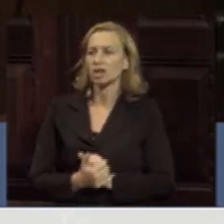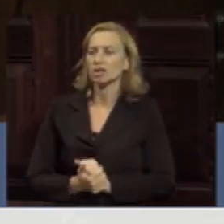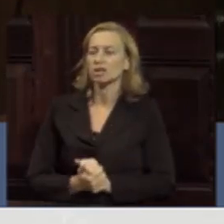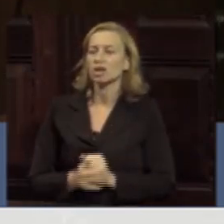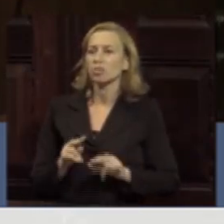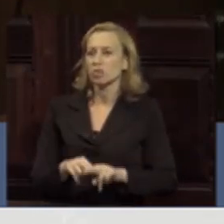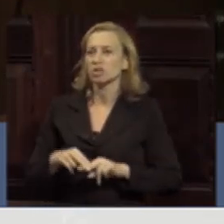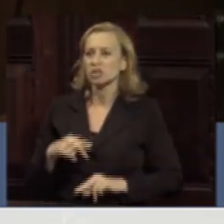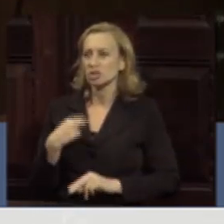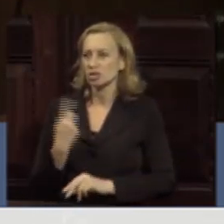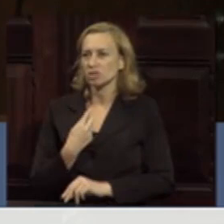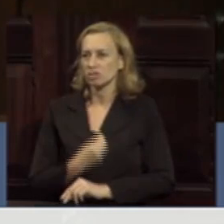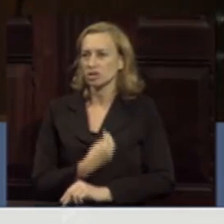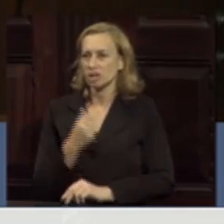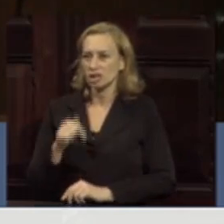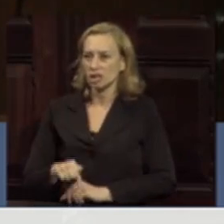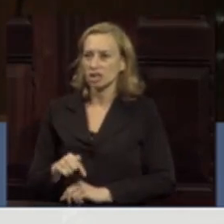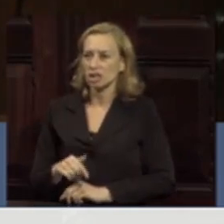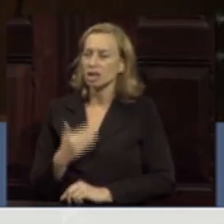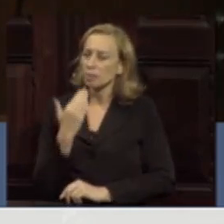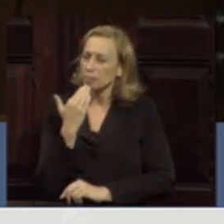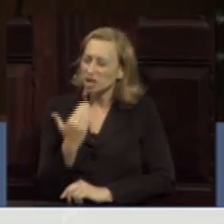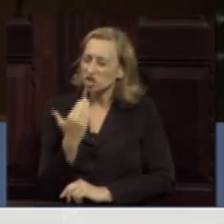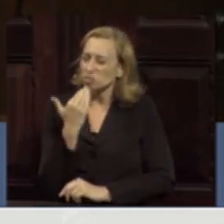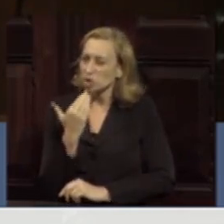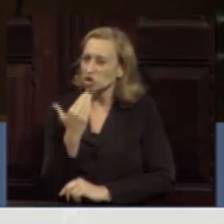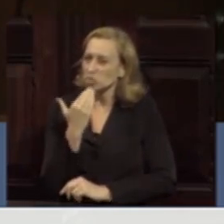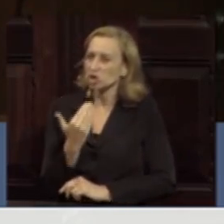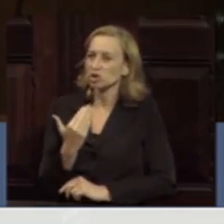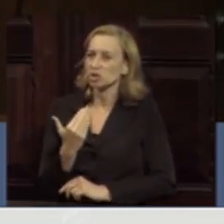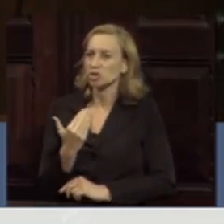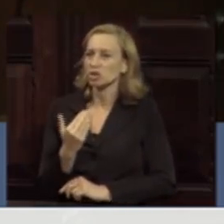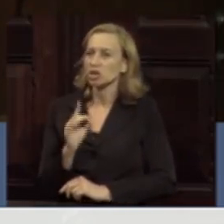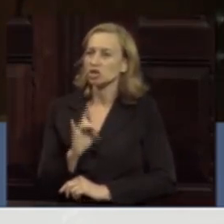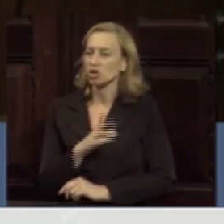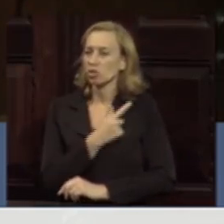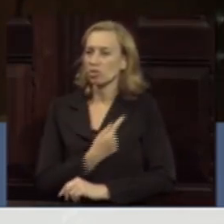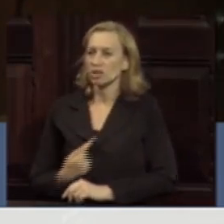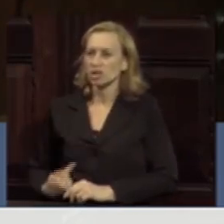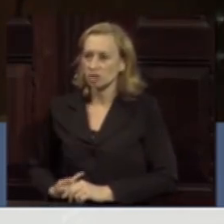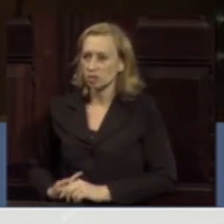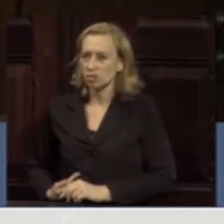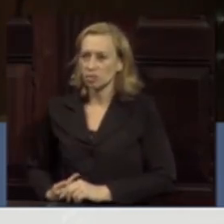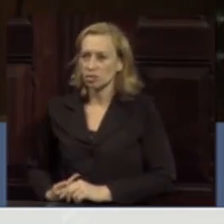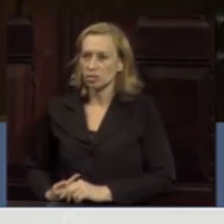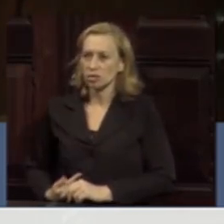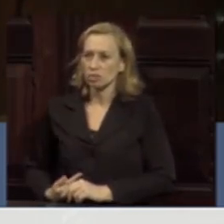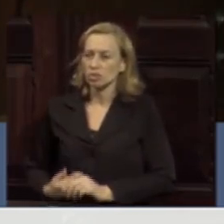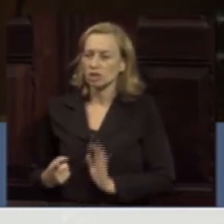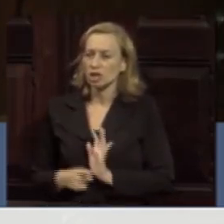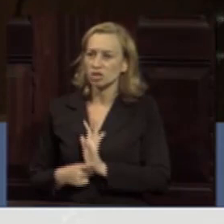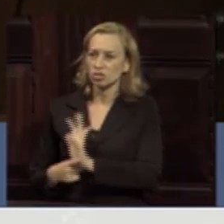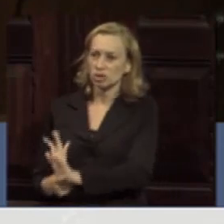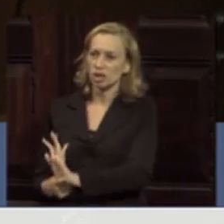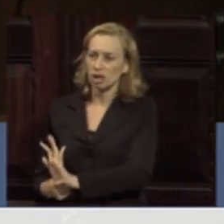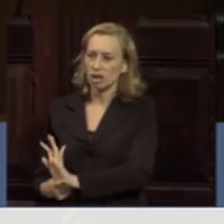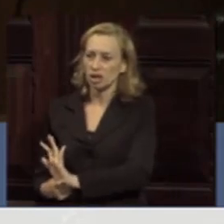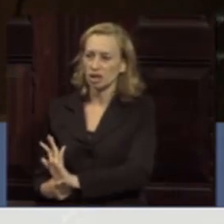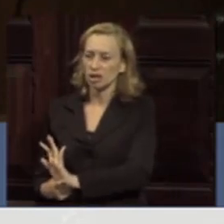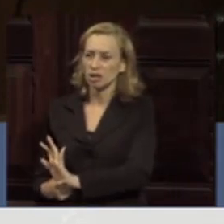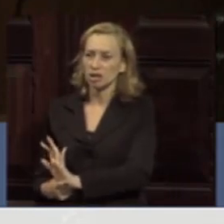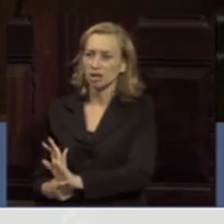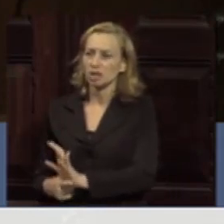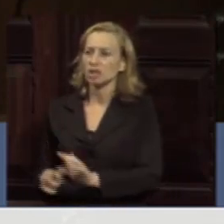aqui, atento e fazendo apelo para que não só o governador Pezão possa colocar, e aí o Estado, sei que a